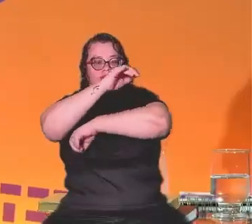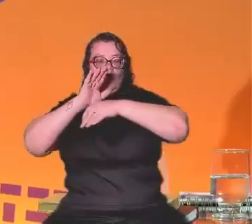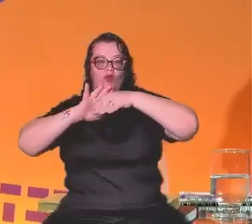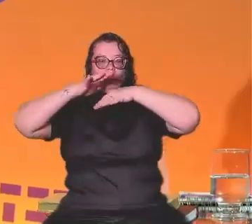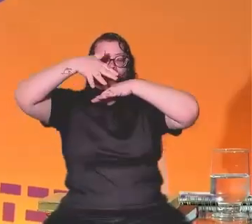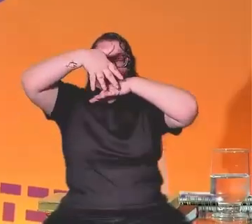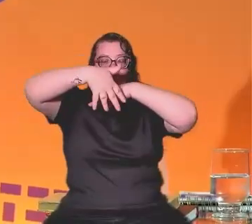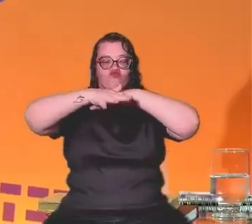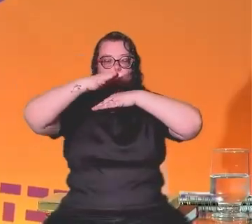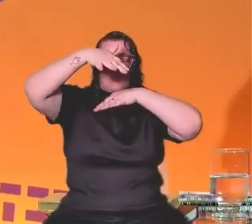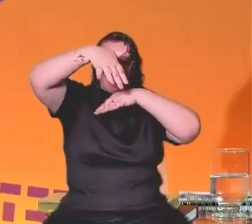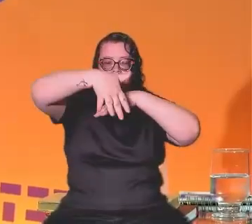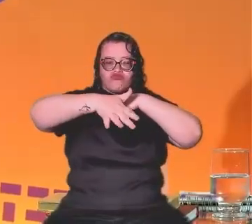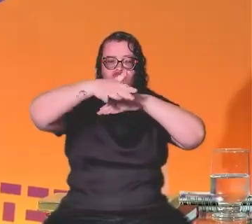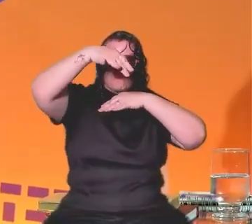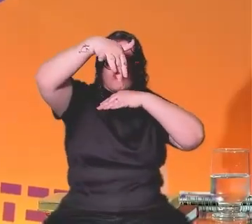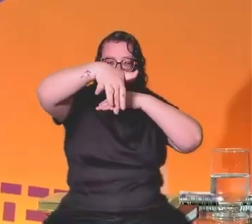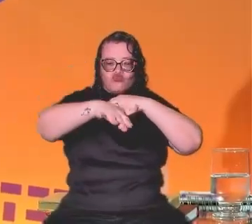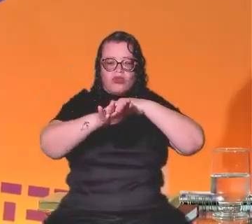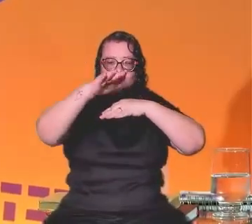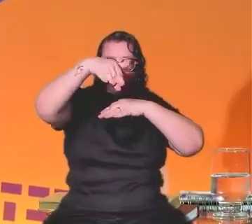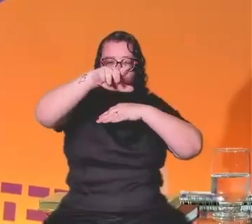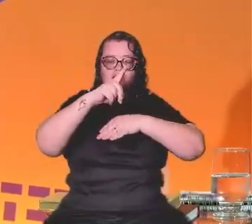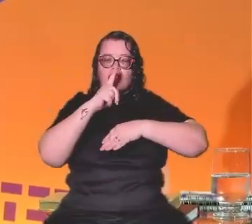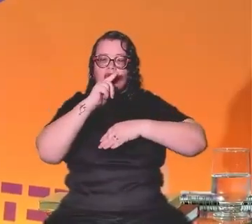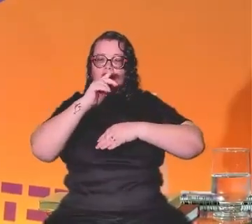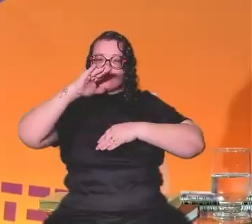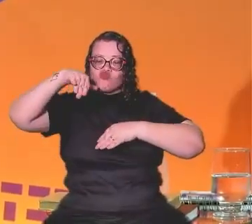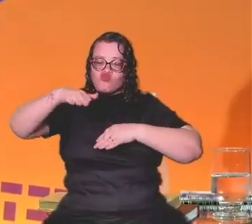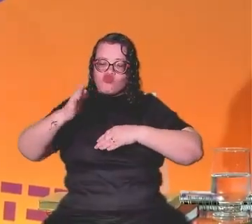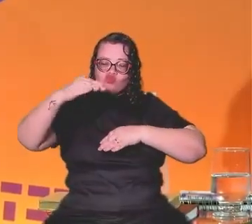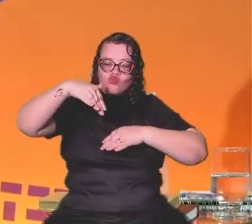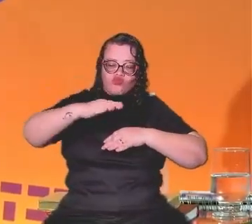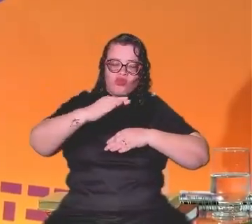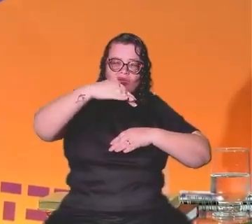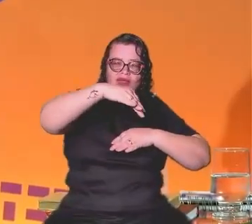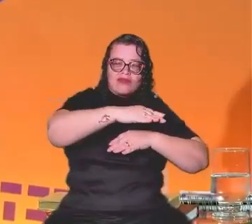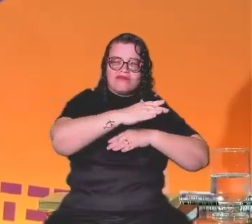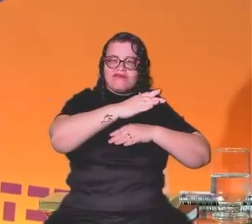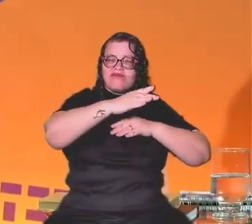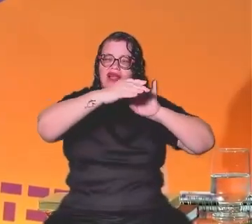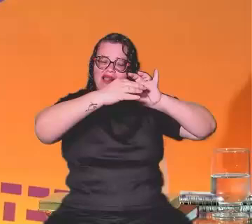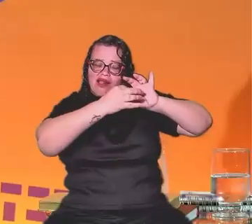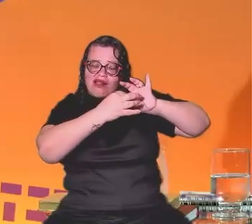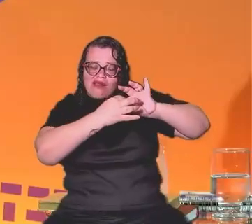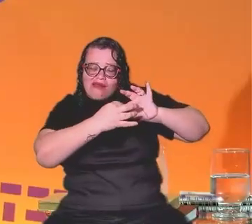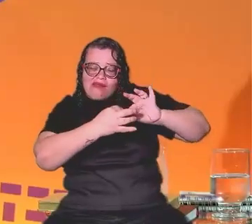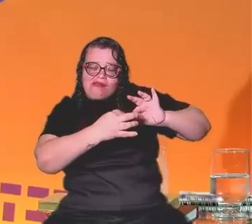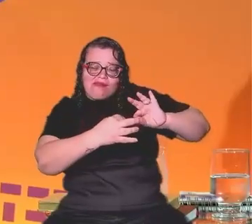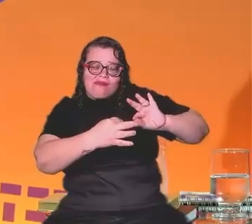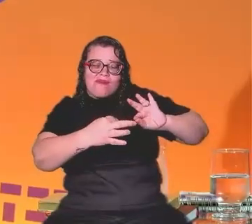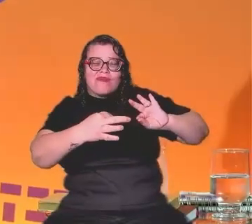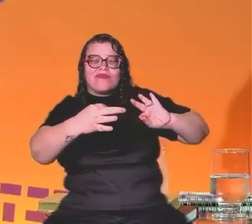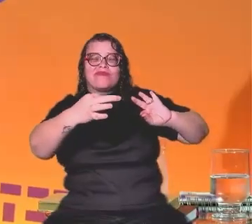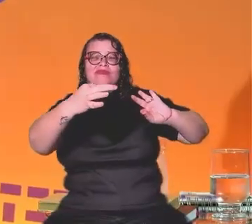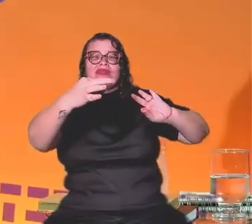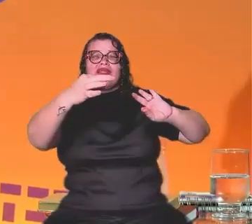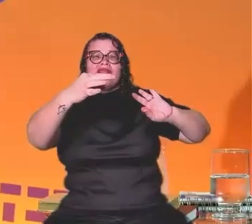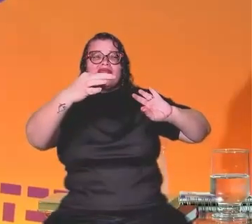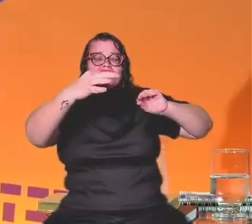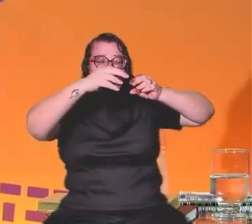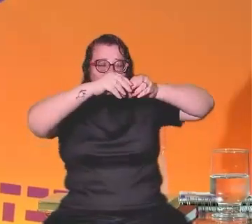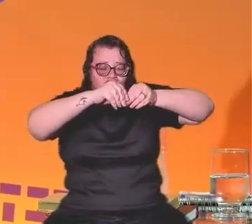que descem a correnteza a caminho do mar. O mar que eles não alcançam, pois encalham na